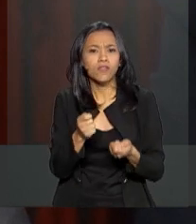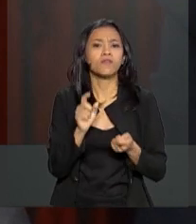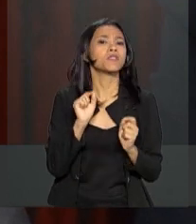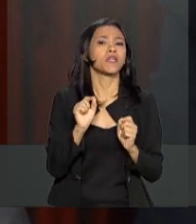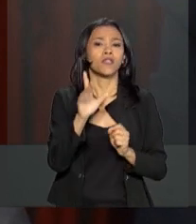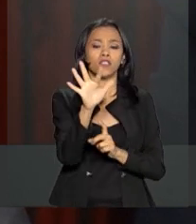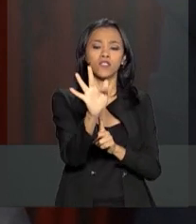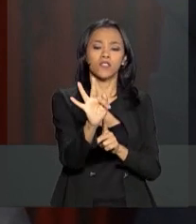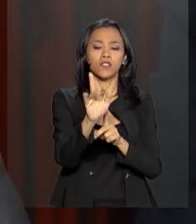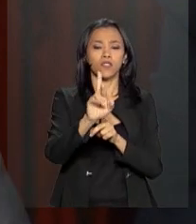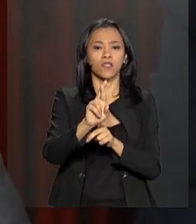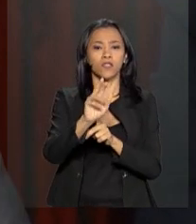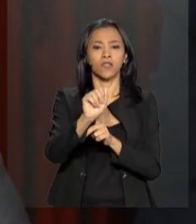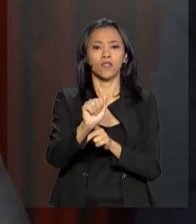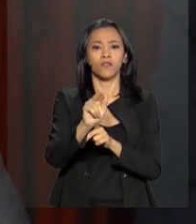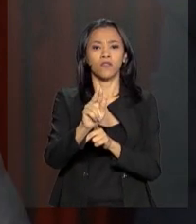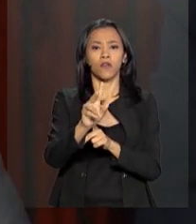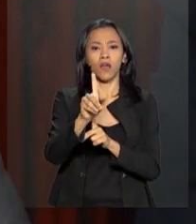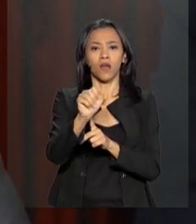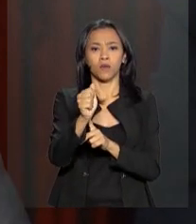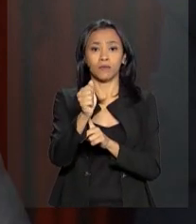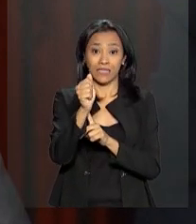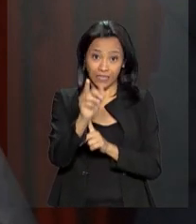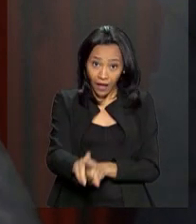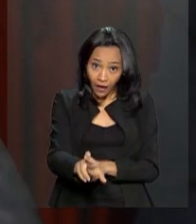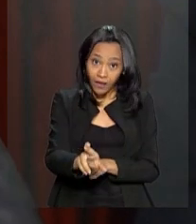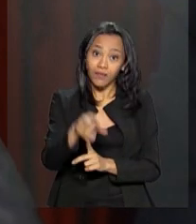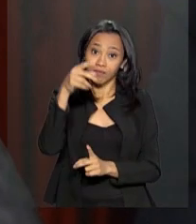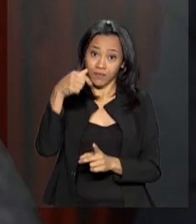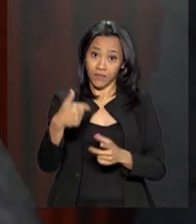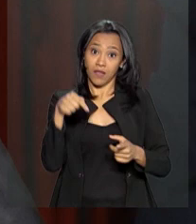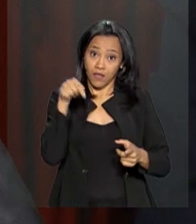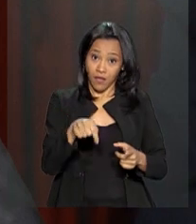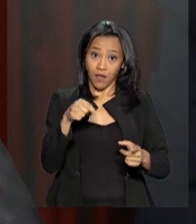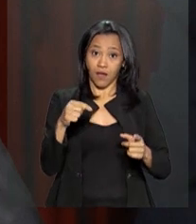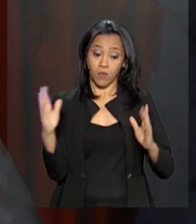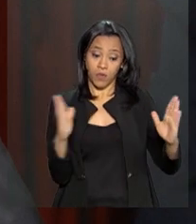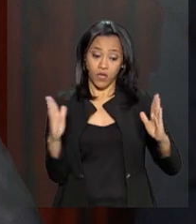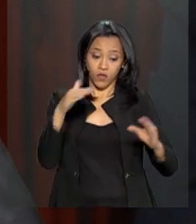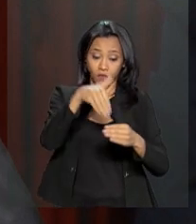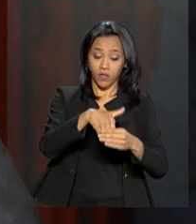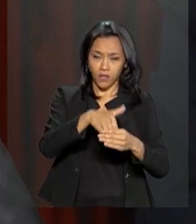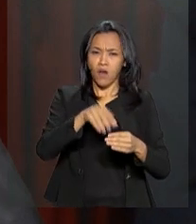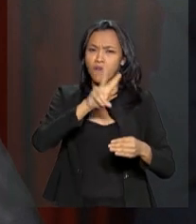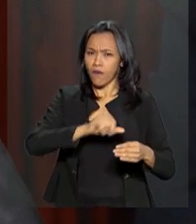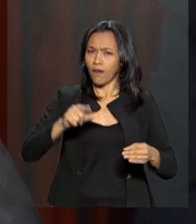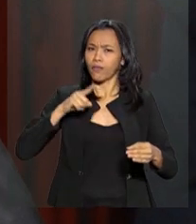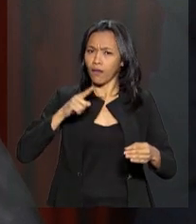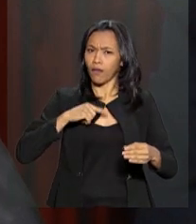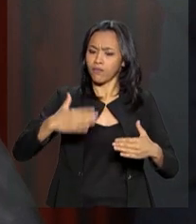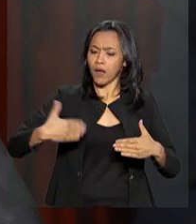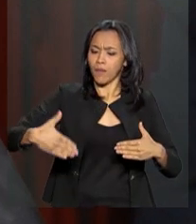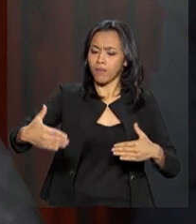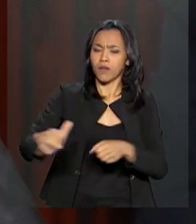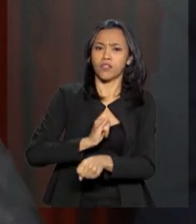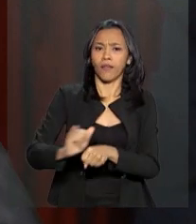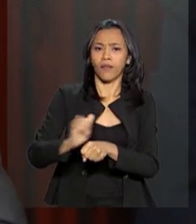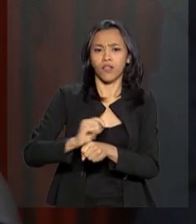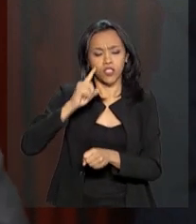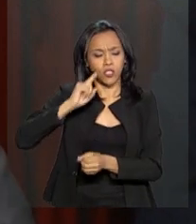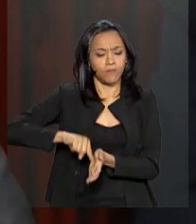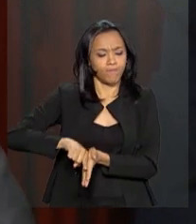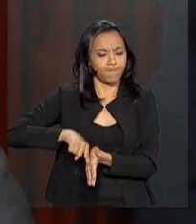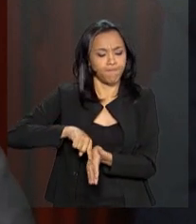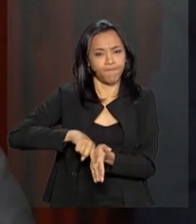legalidade ea legitimidade do processo encontrará pela frente todos os instrumentos investigativos de que